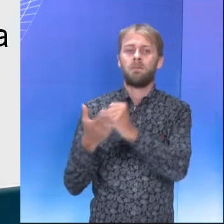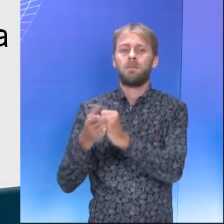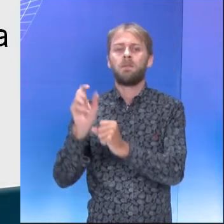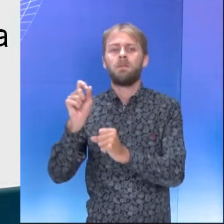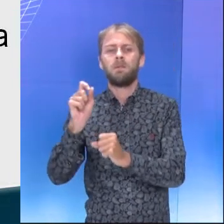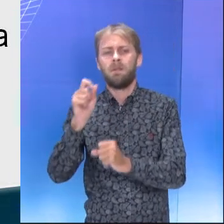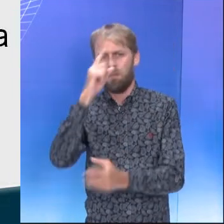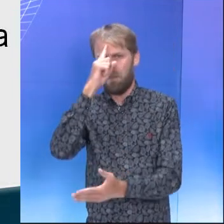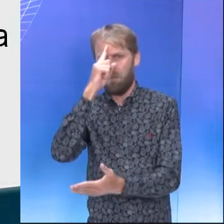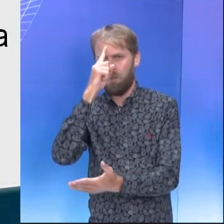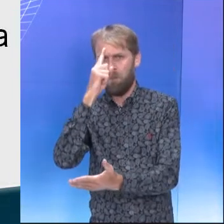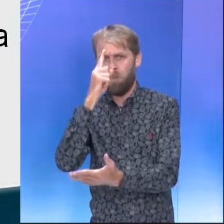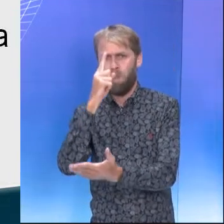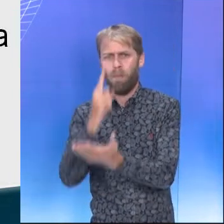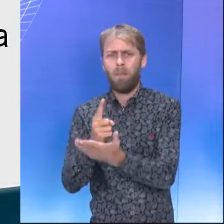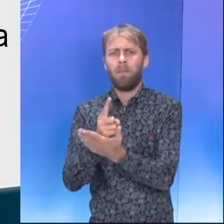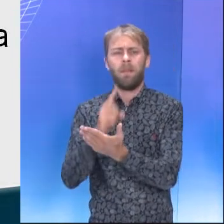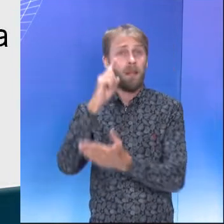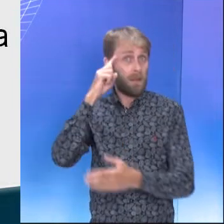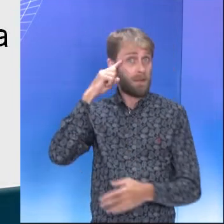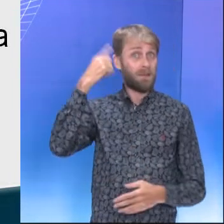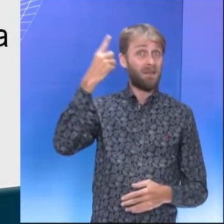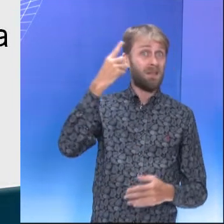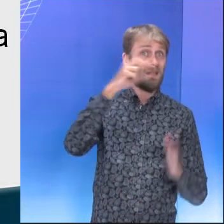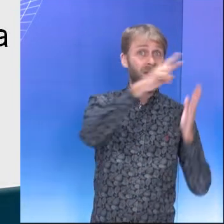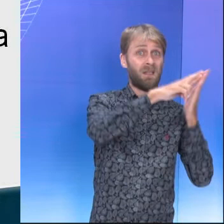imposição ideológica e normas hierárquicas.